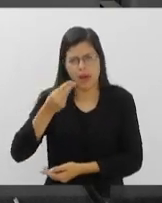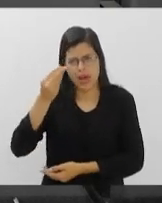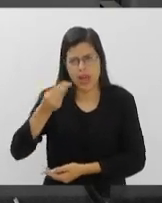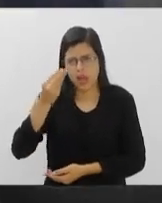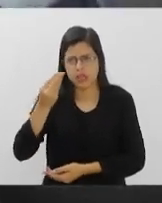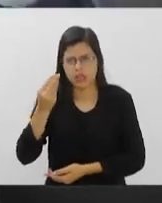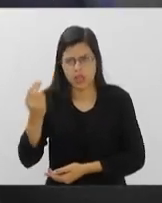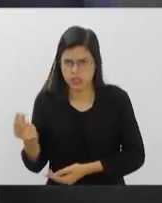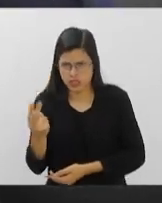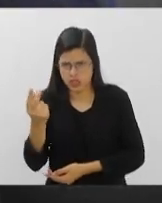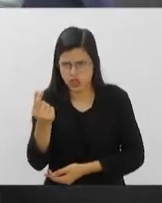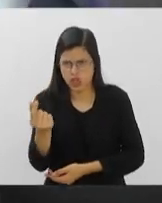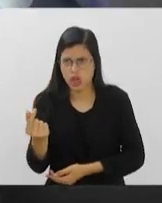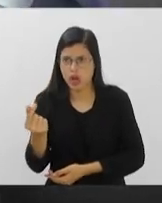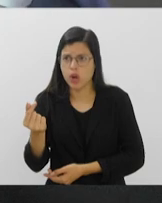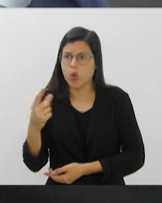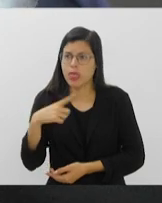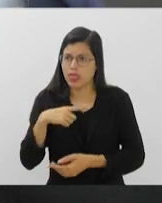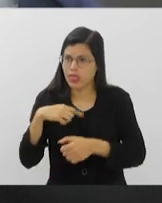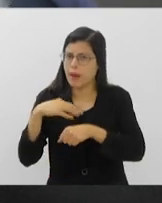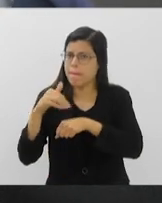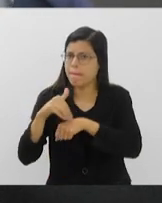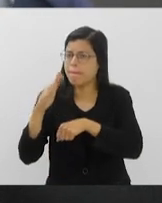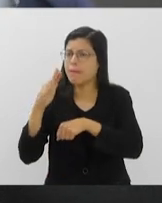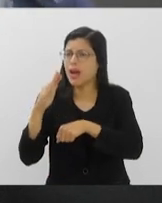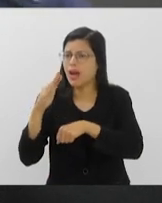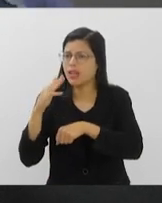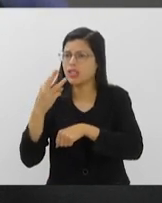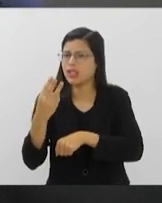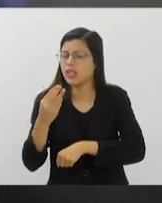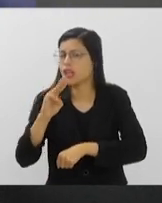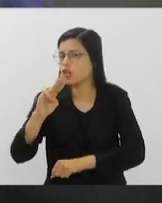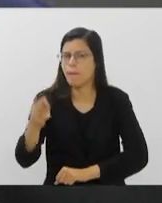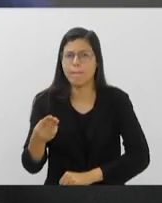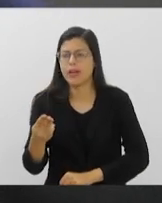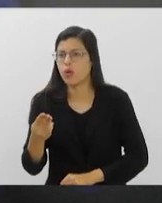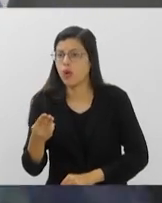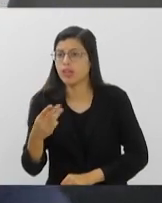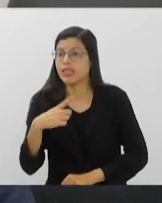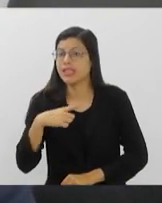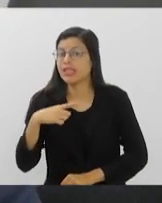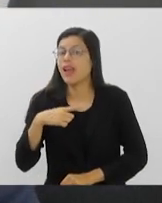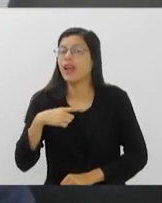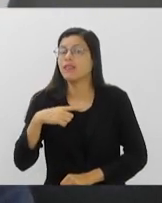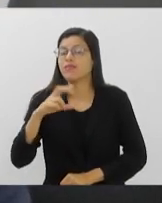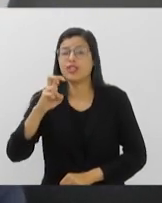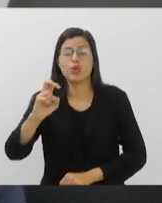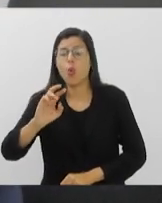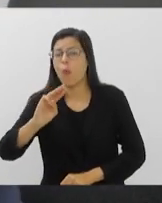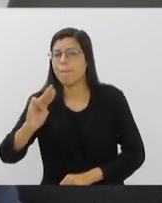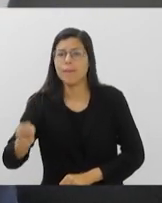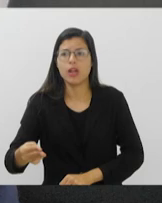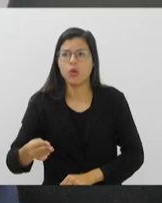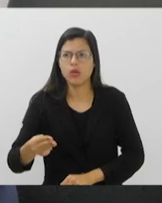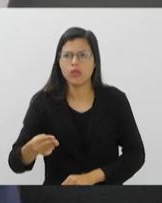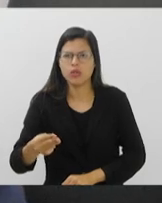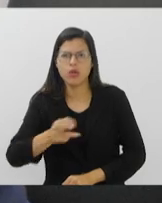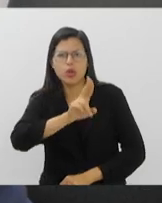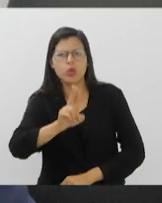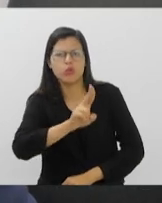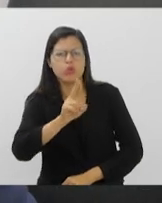indica aqui na conta tem mais porque geralmente tá desatualizado 3 milhões e pouco cara é verdade não tem três não tem 5 milhões e pouco valor aplicado